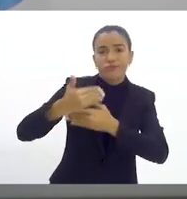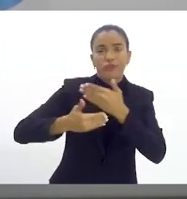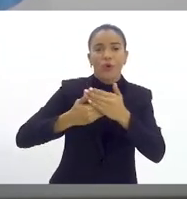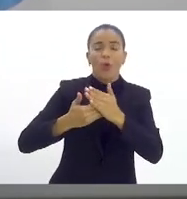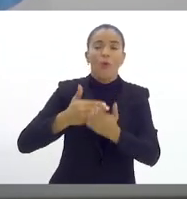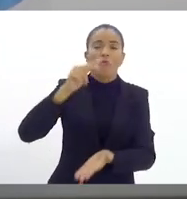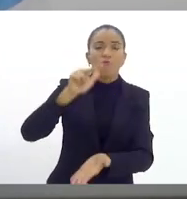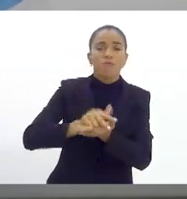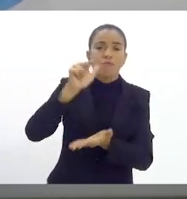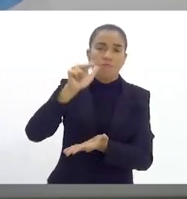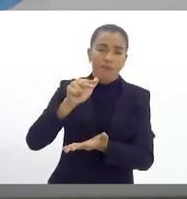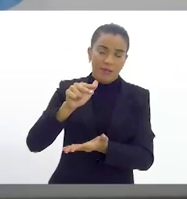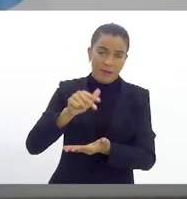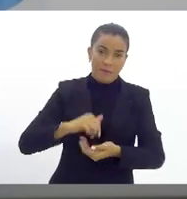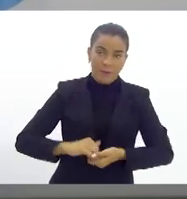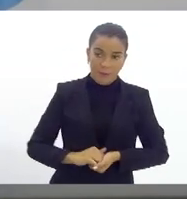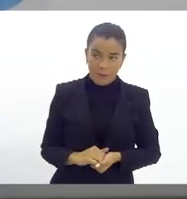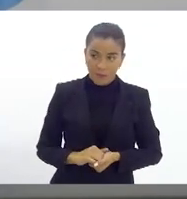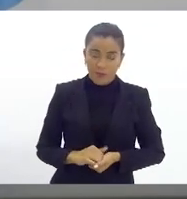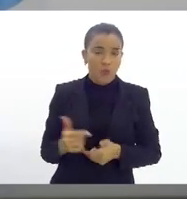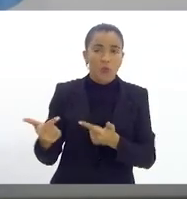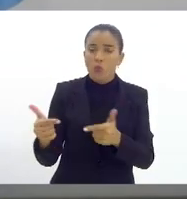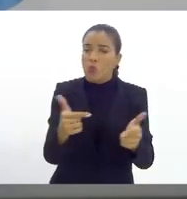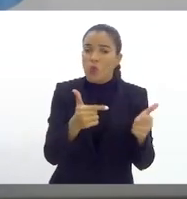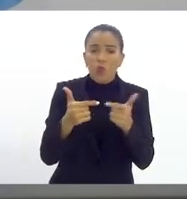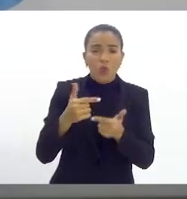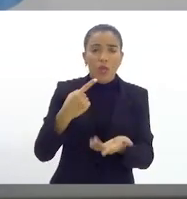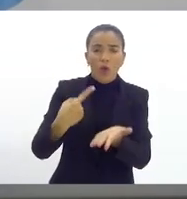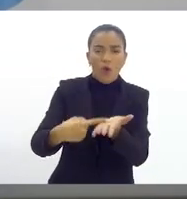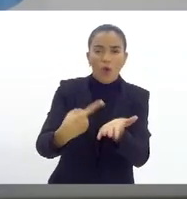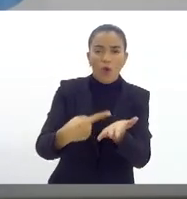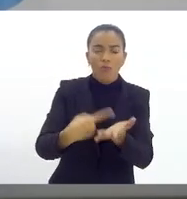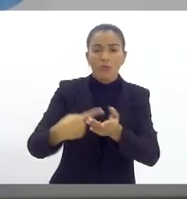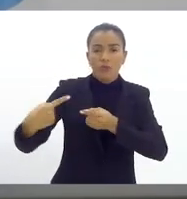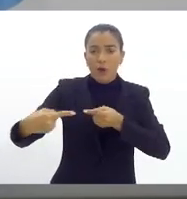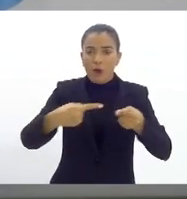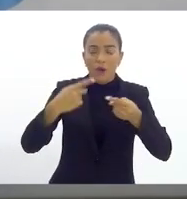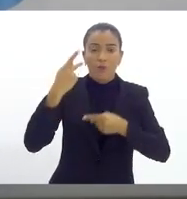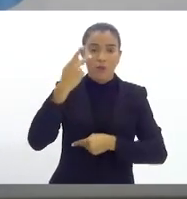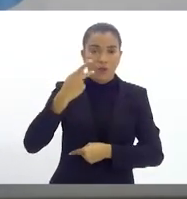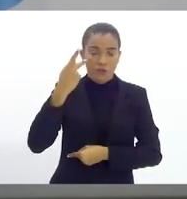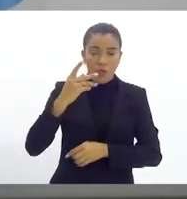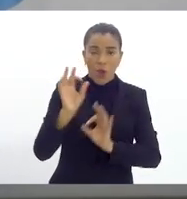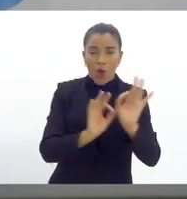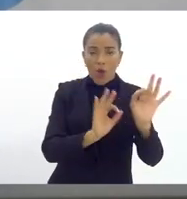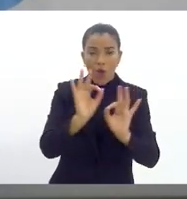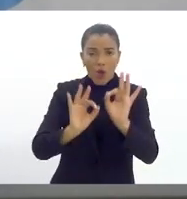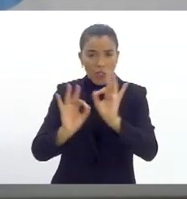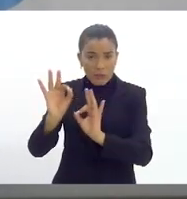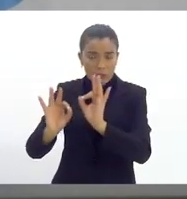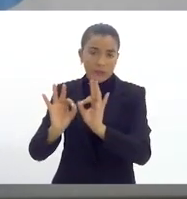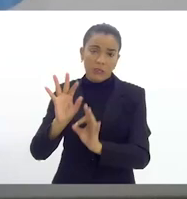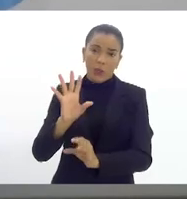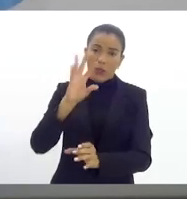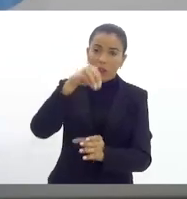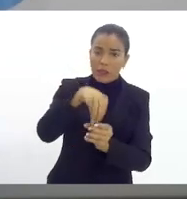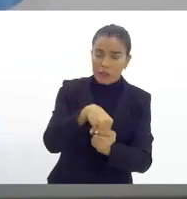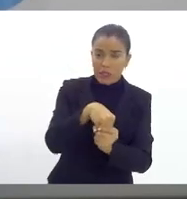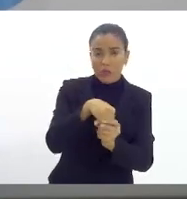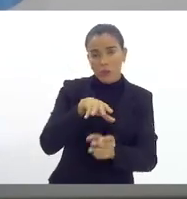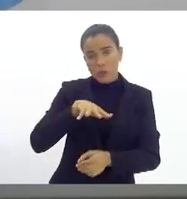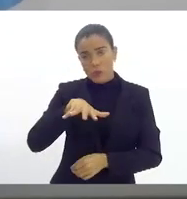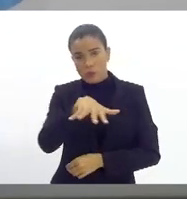patrimônio não tem nenhum compromisso com a política organizacional desse